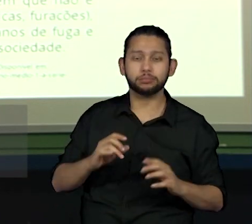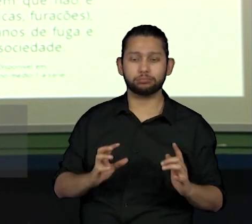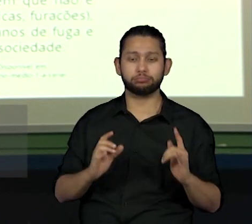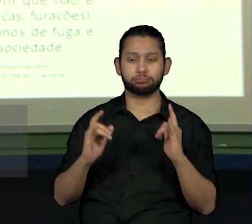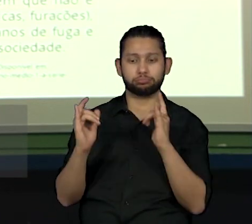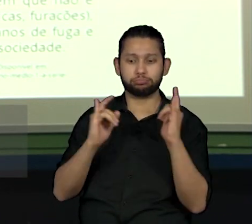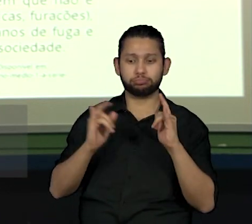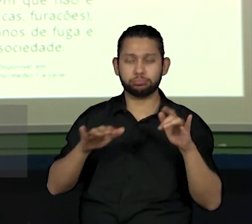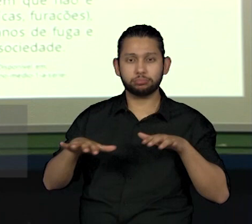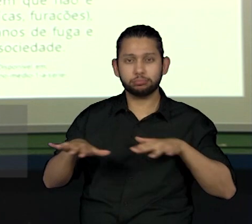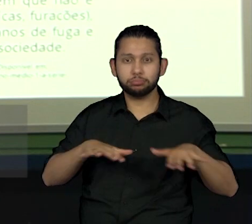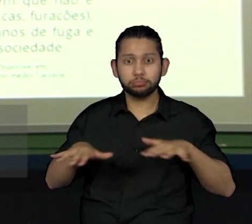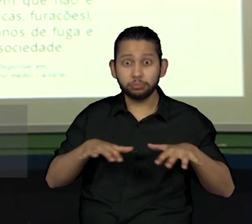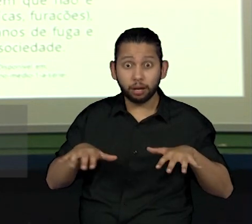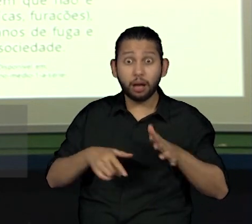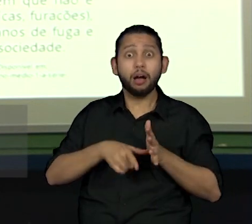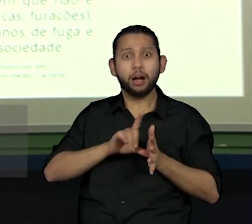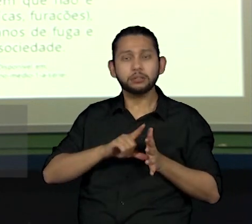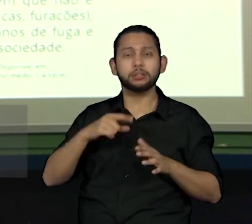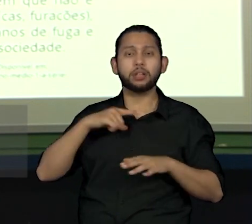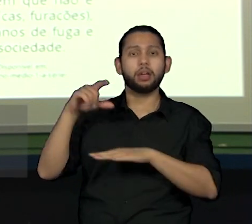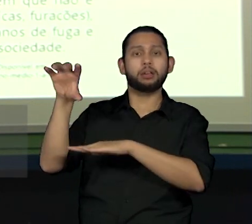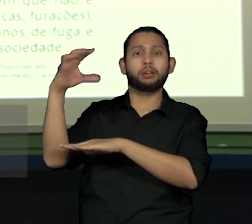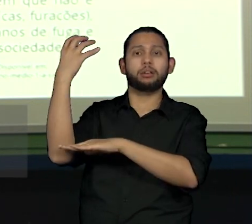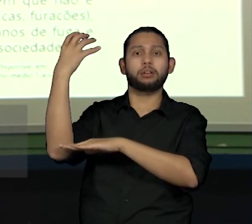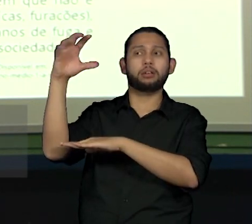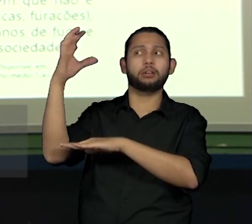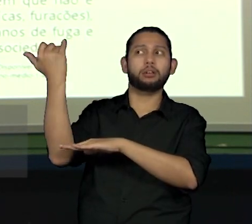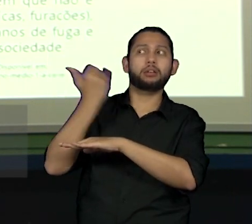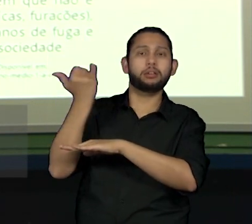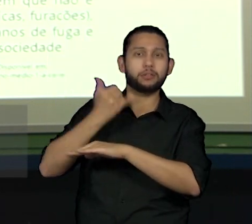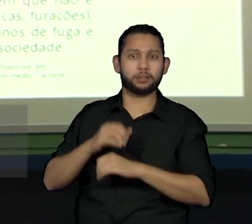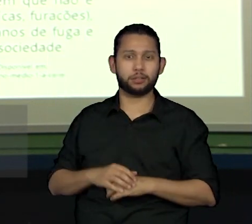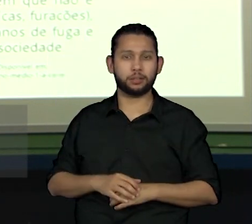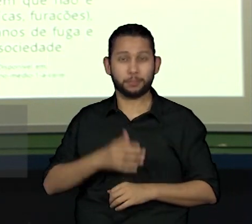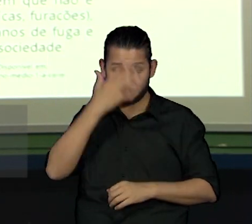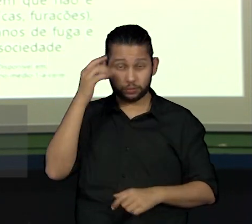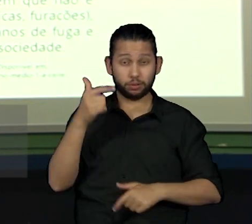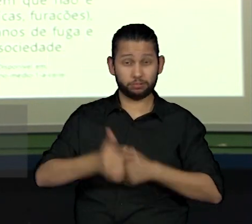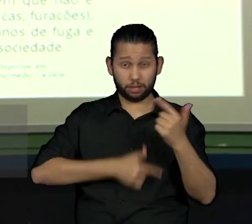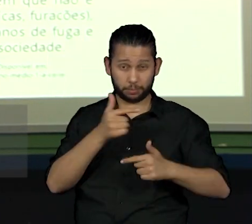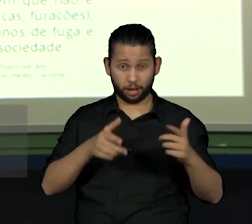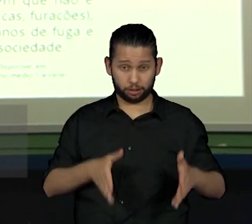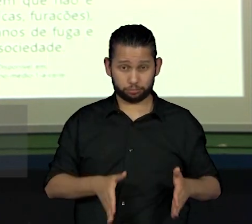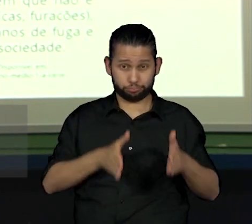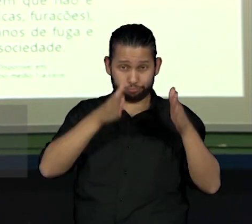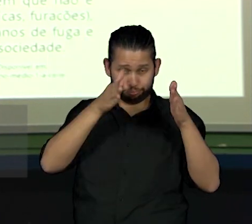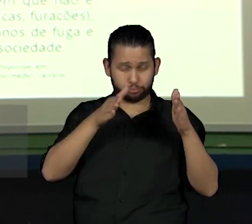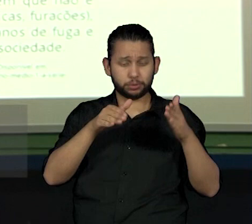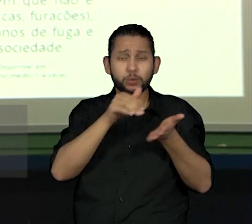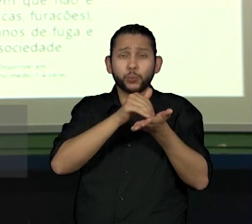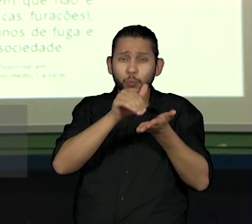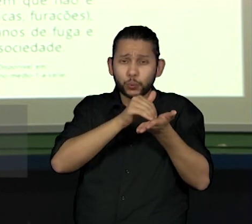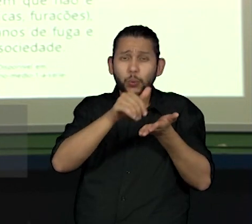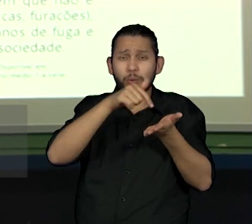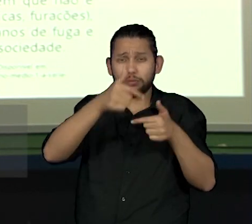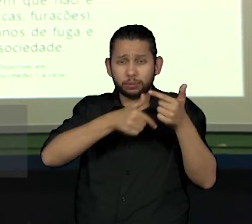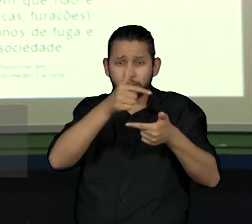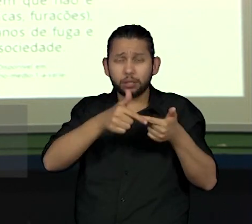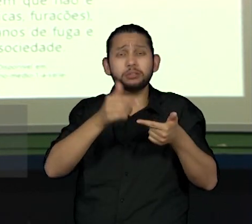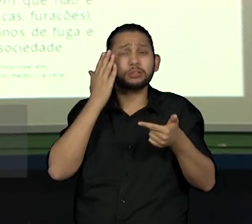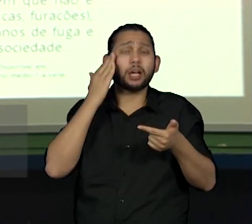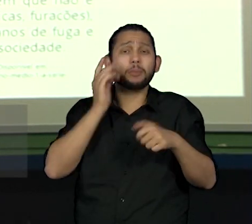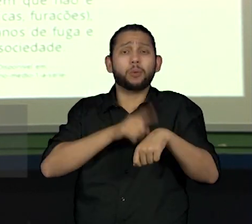de terremoto para avisar a população, treinamento em escritórios, a população treina em escritório, existe